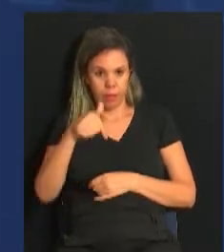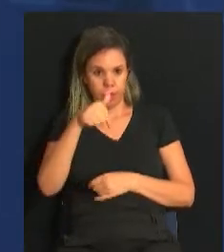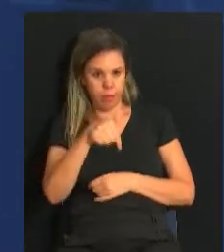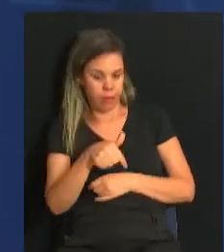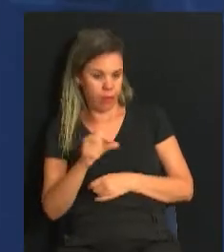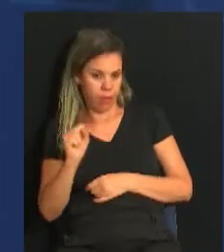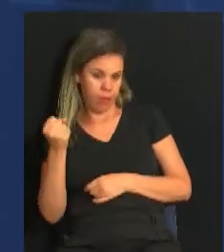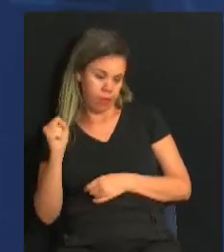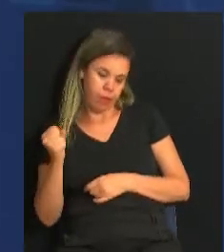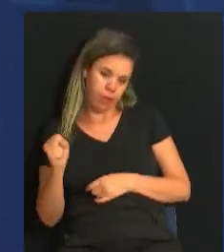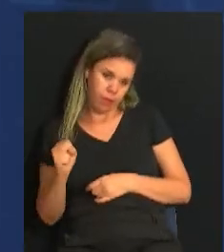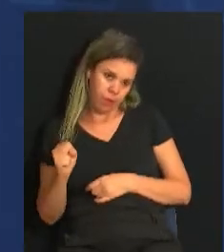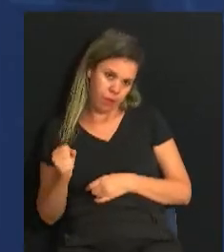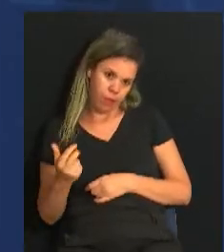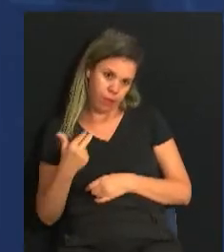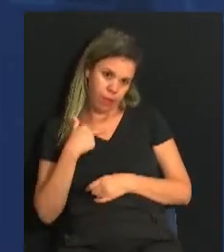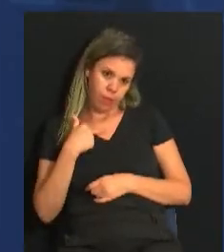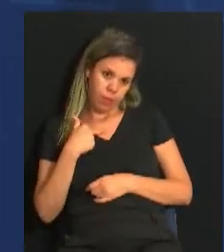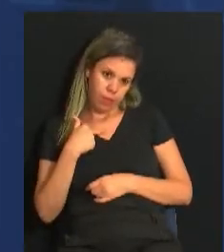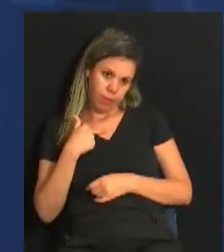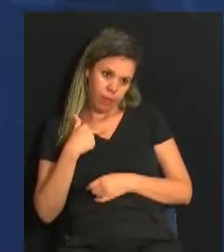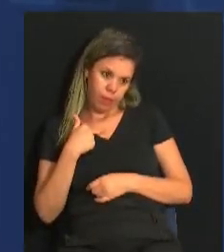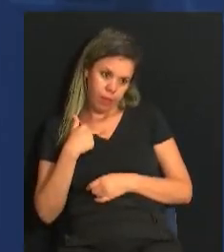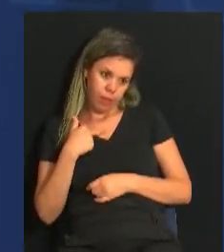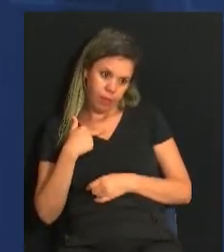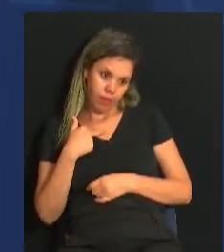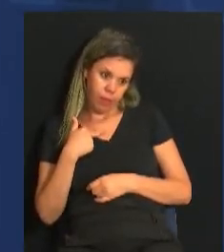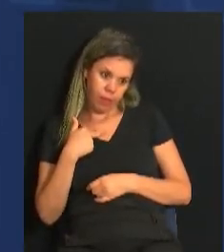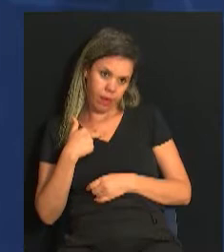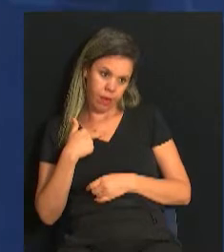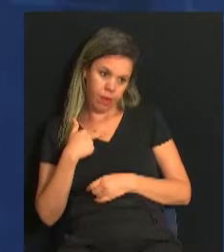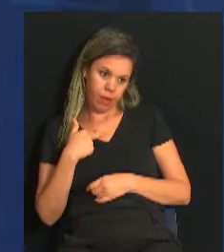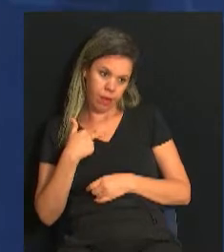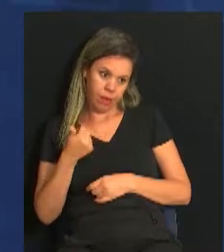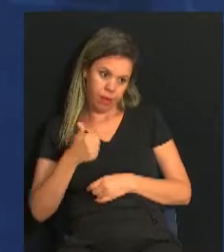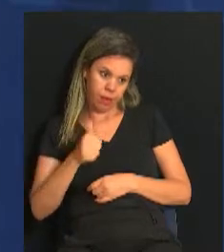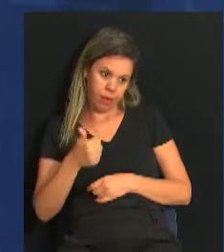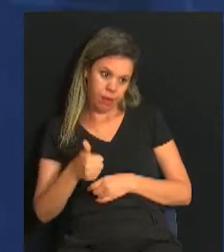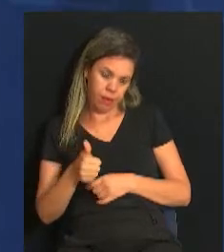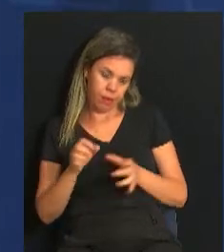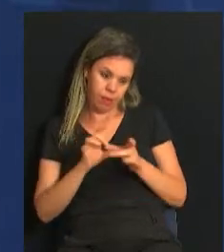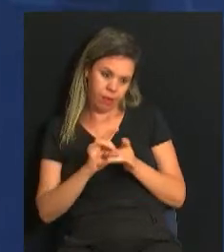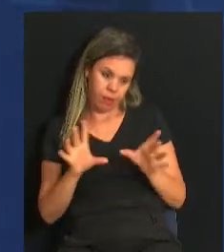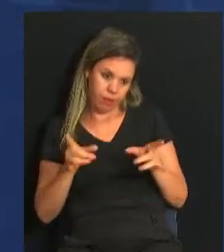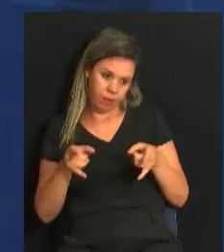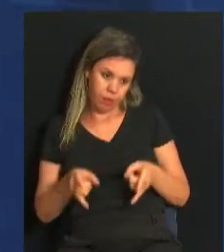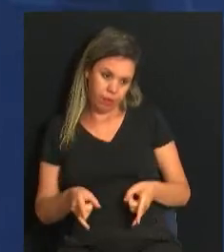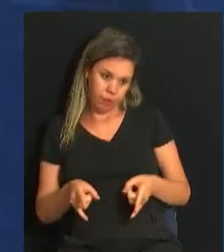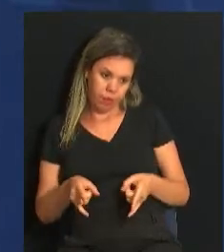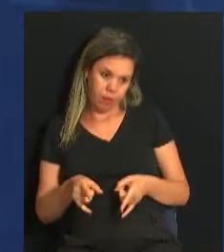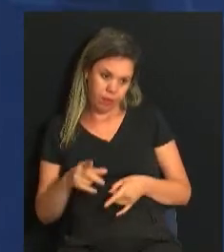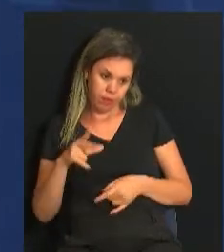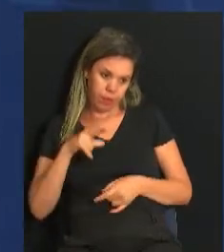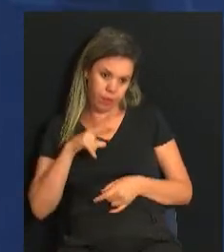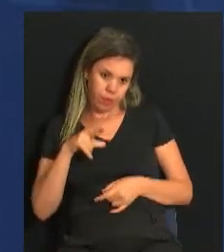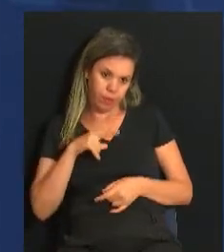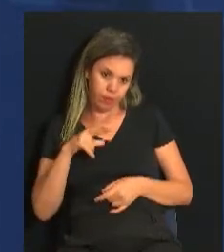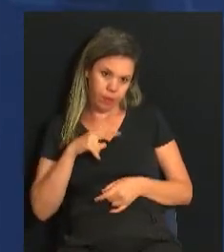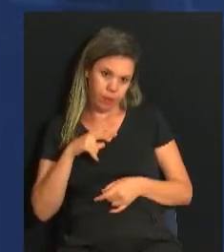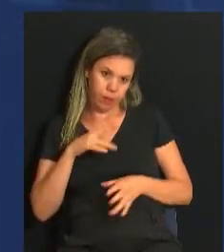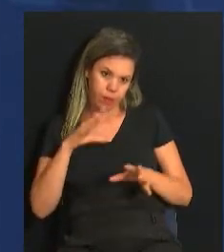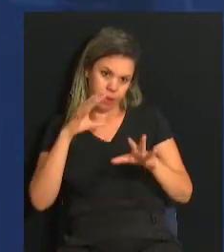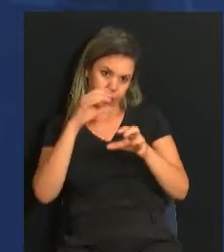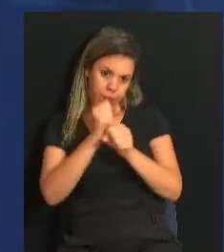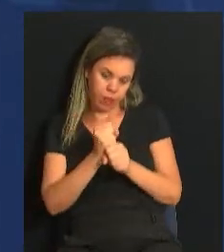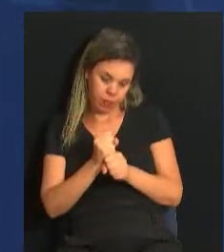78 deles estão ocupados portanto nós temos 11 leitos livres na rede particular Este é o